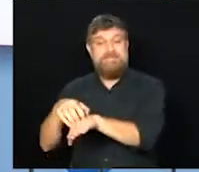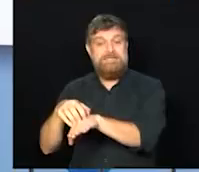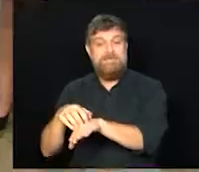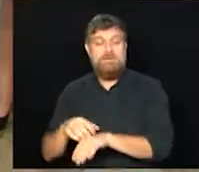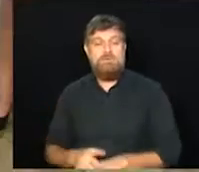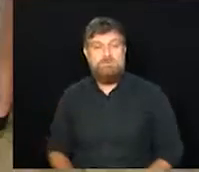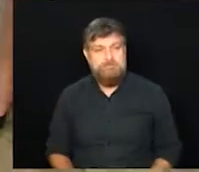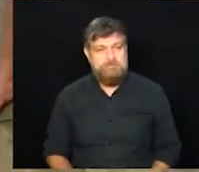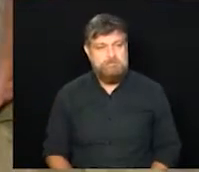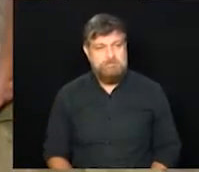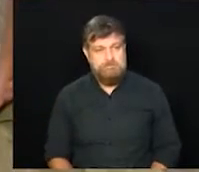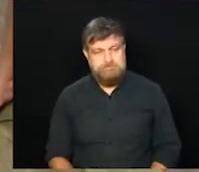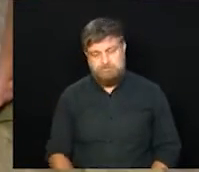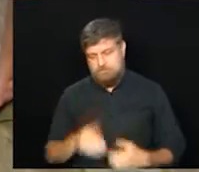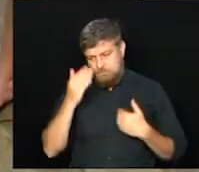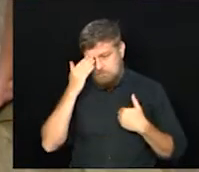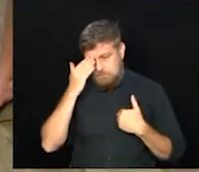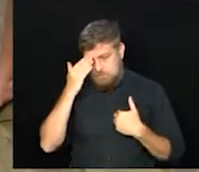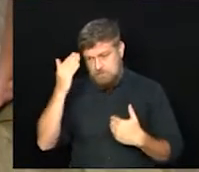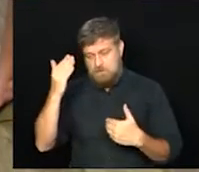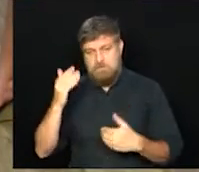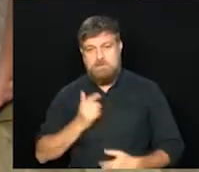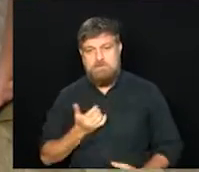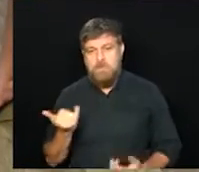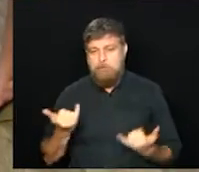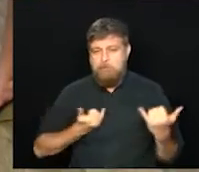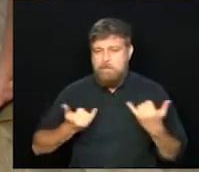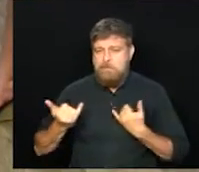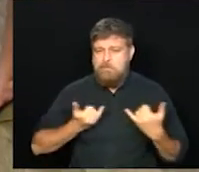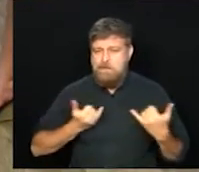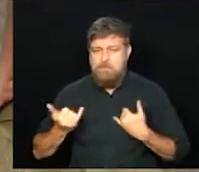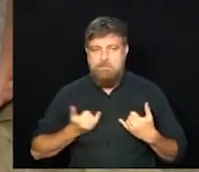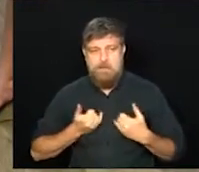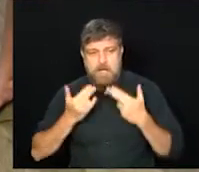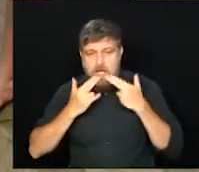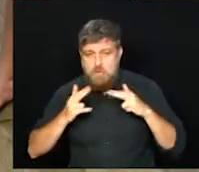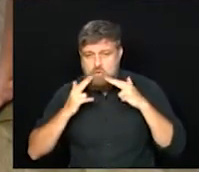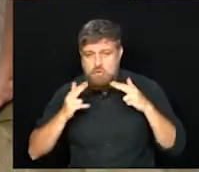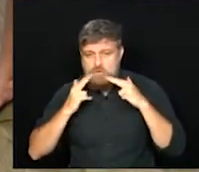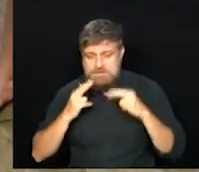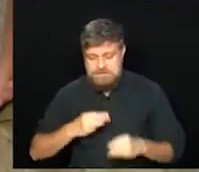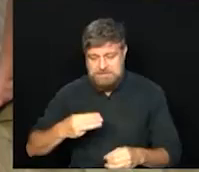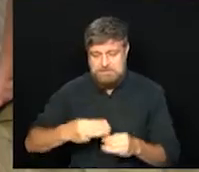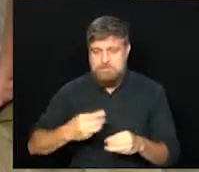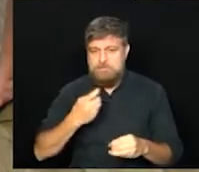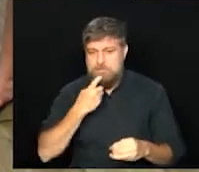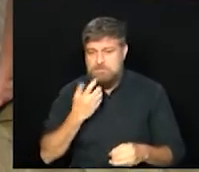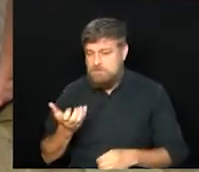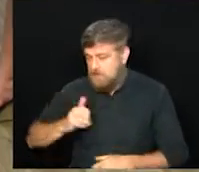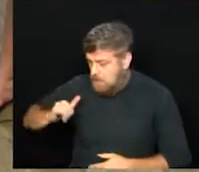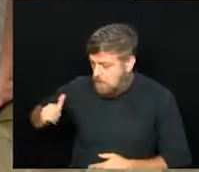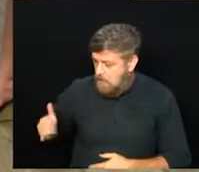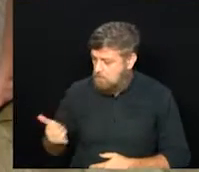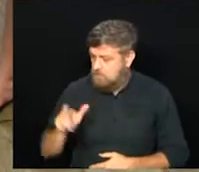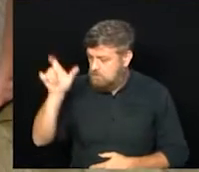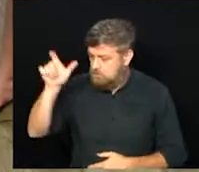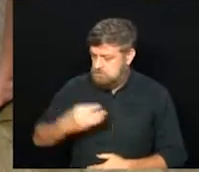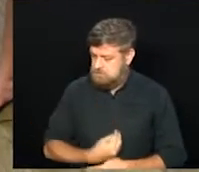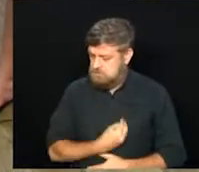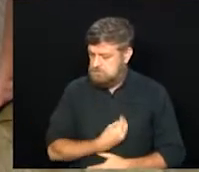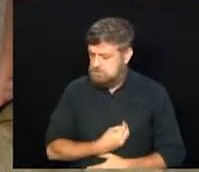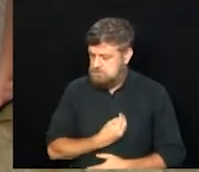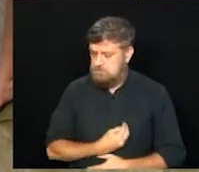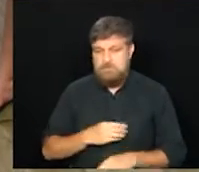preferencial. Muito obrigado, Mirna Abreu, pelas notícias da Metrópole de Campinas. Quero aproveitar a sua presença aqui nos nossos estúdios para